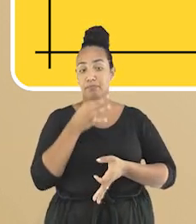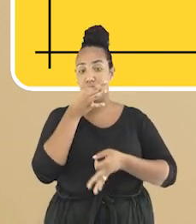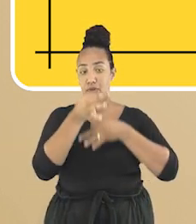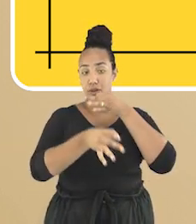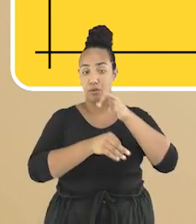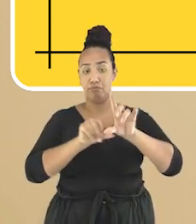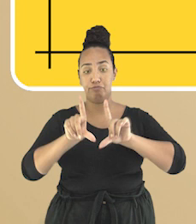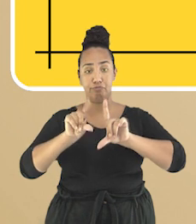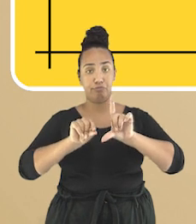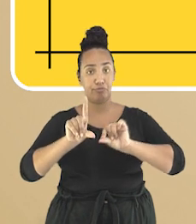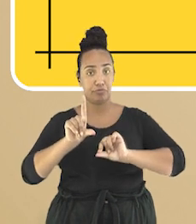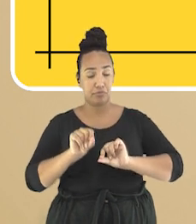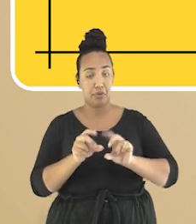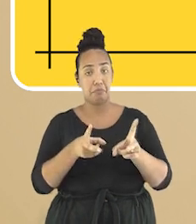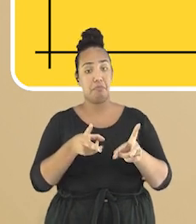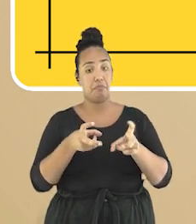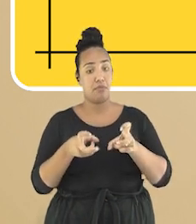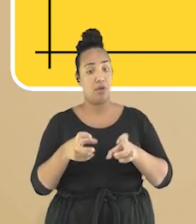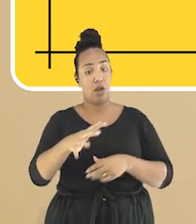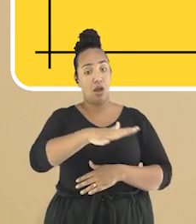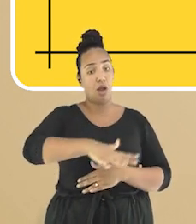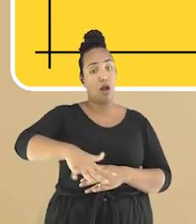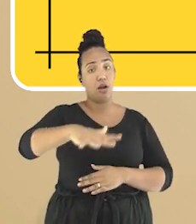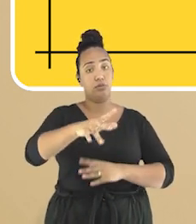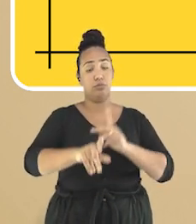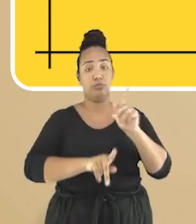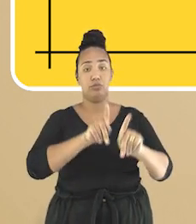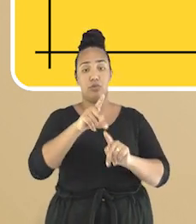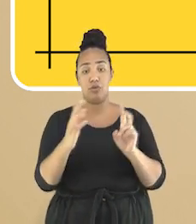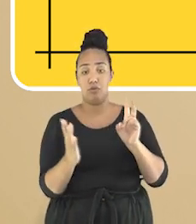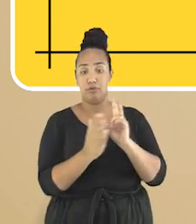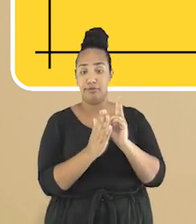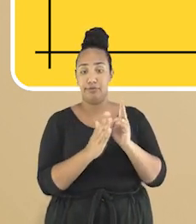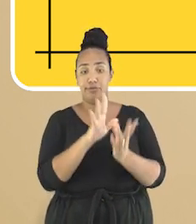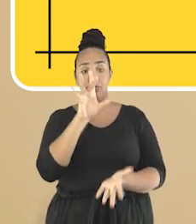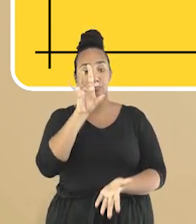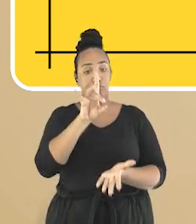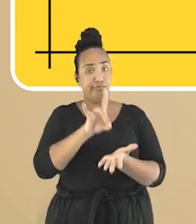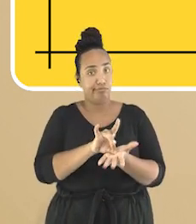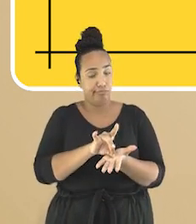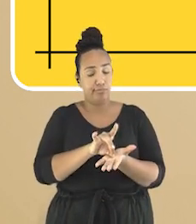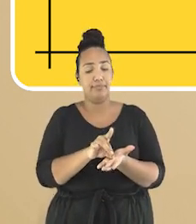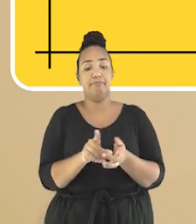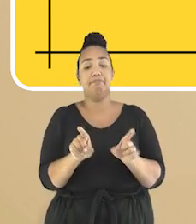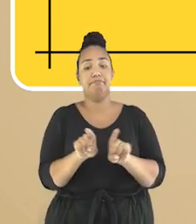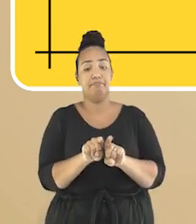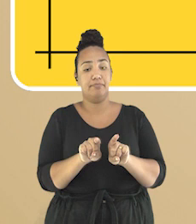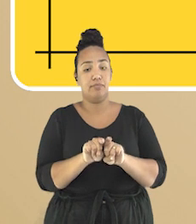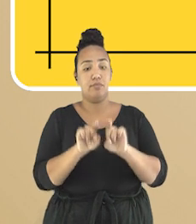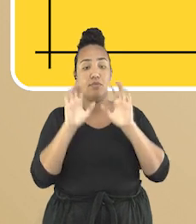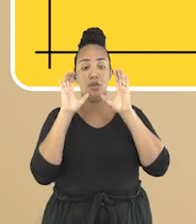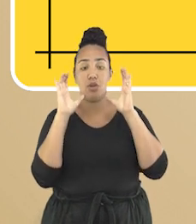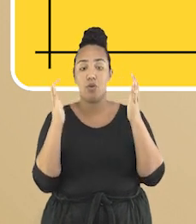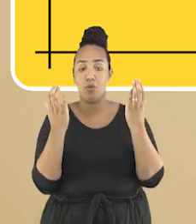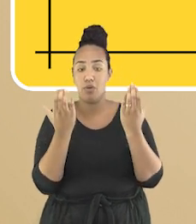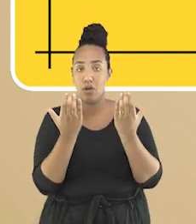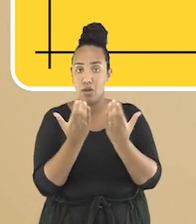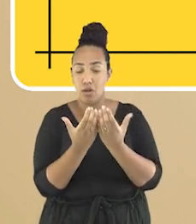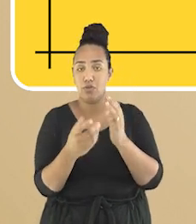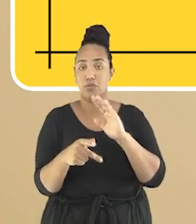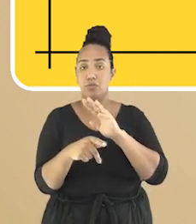argumentos que reconheçam as territorialidades dos povos indígenas originários, das comunidades remanescentes